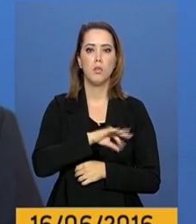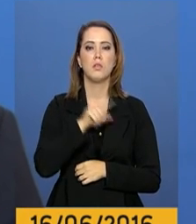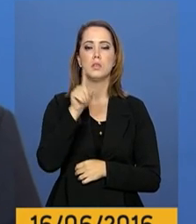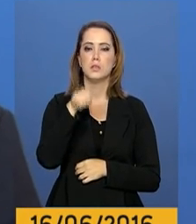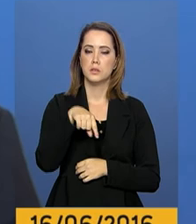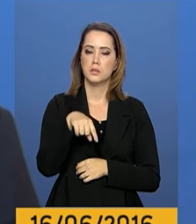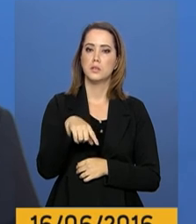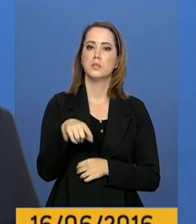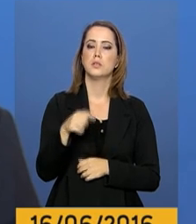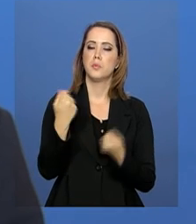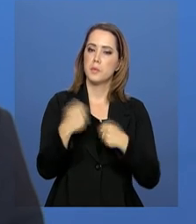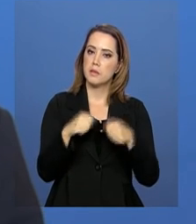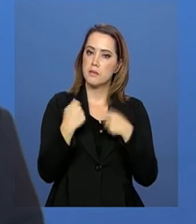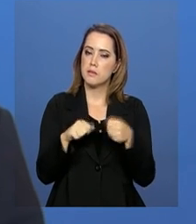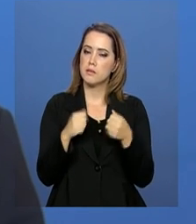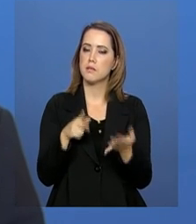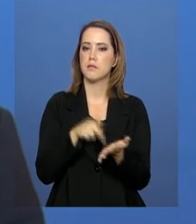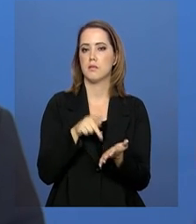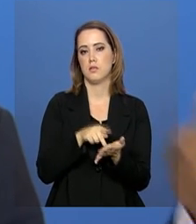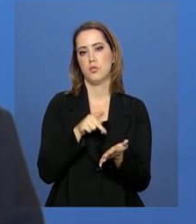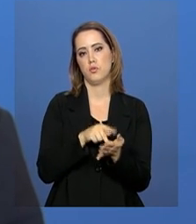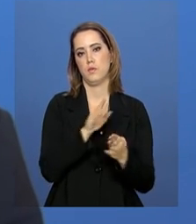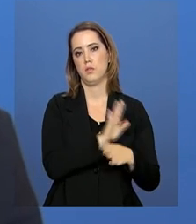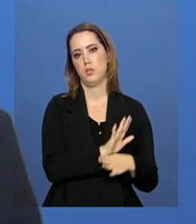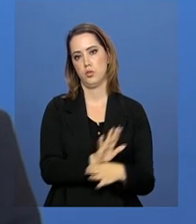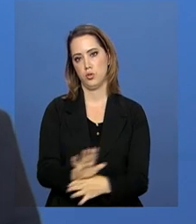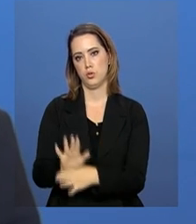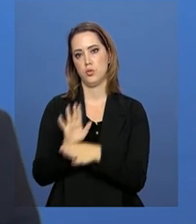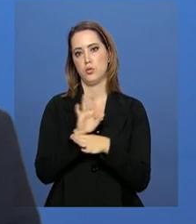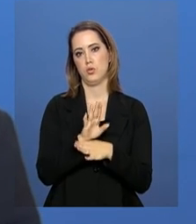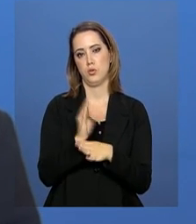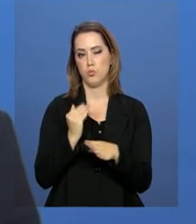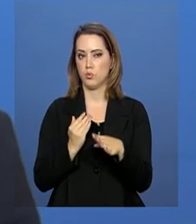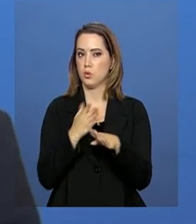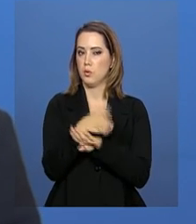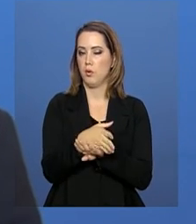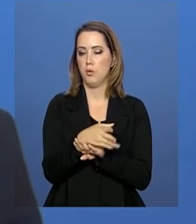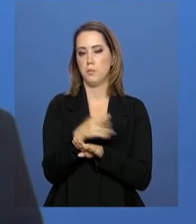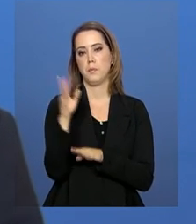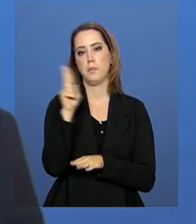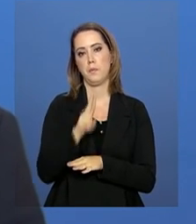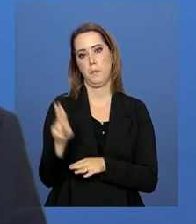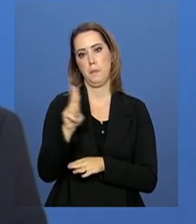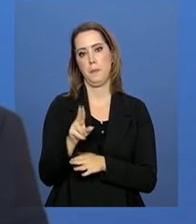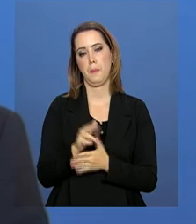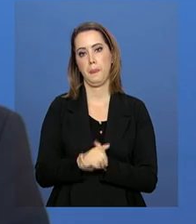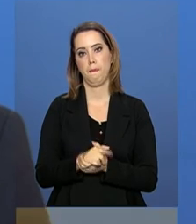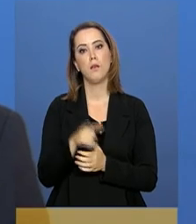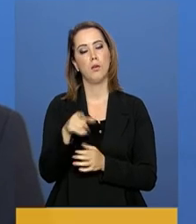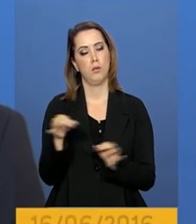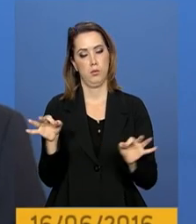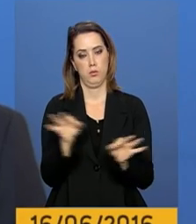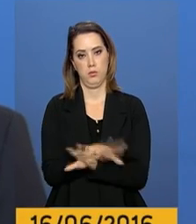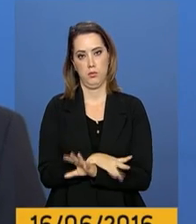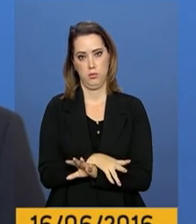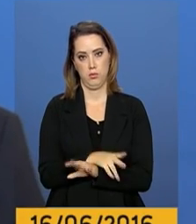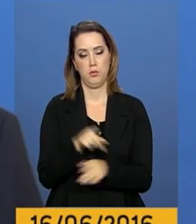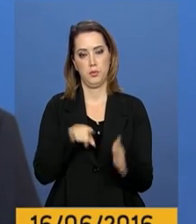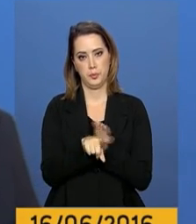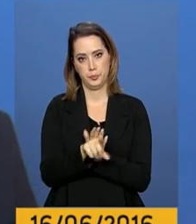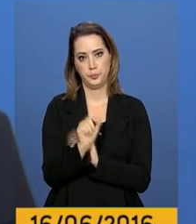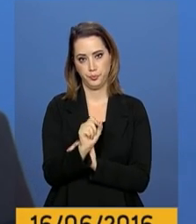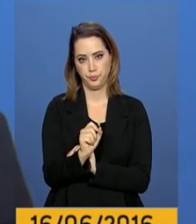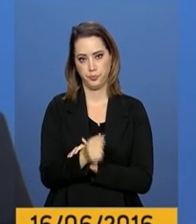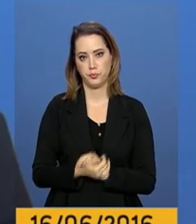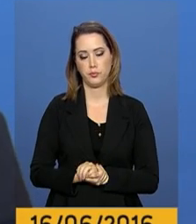precisam efetivamente desse instrumento para acessar a universidade. A última pergunta, agora Basília Rodrigues,